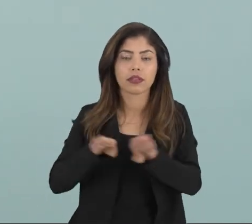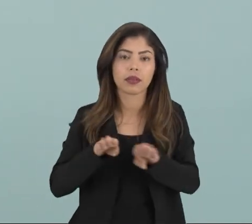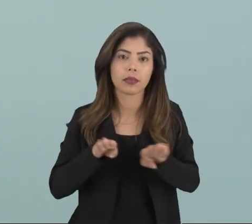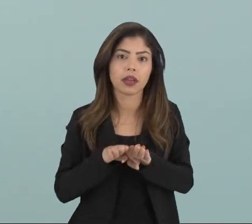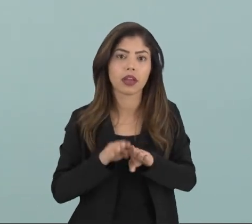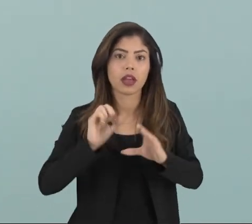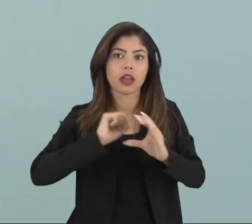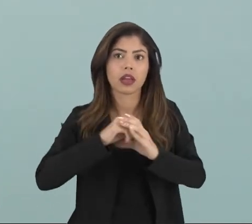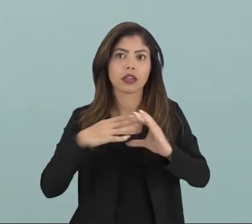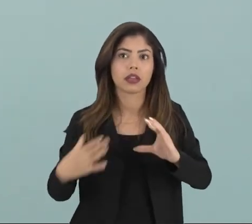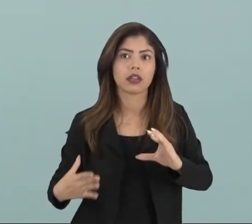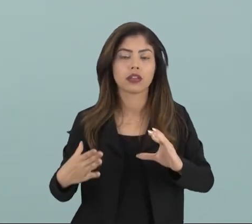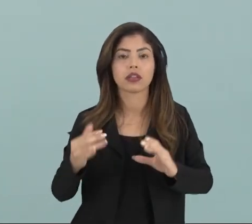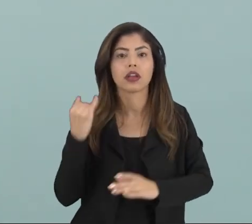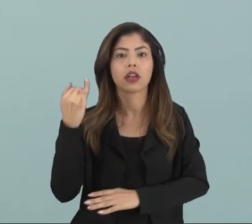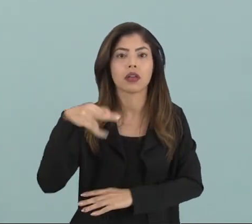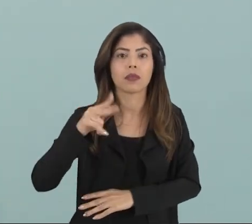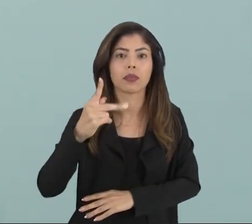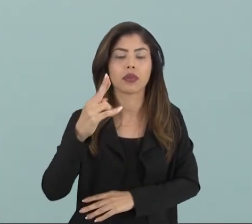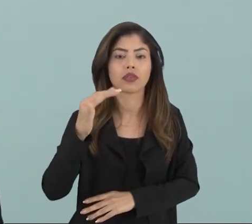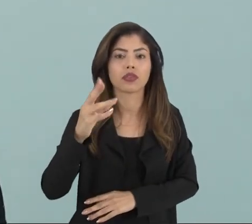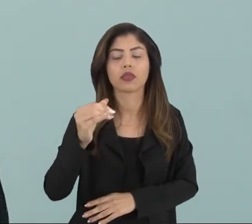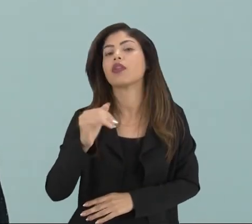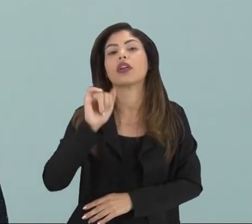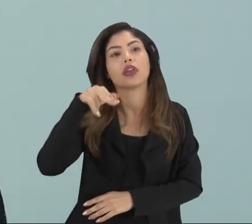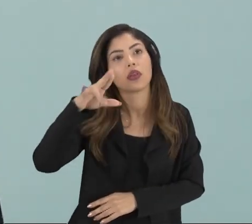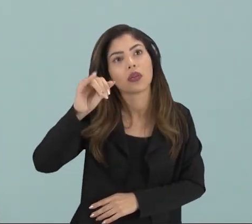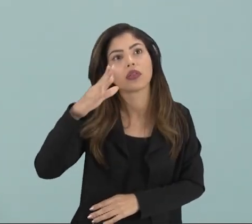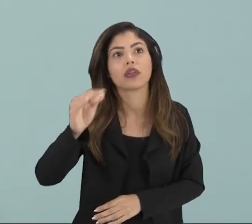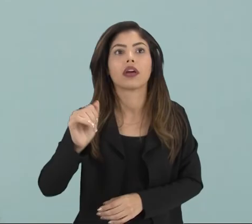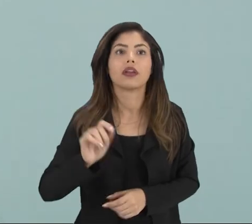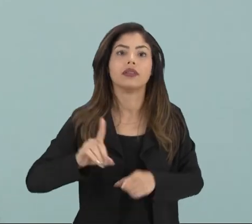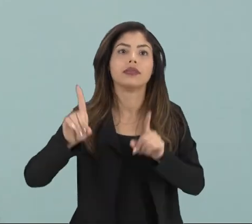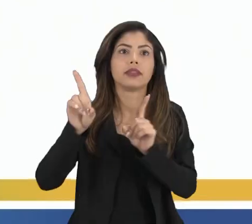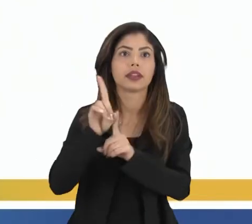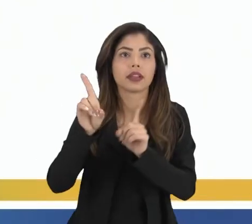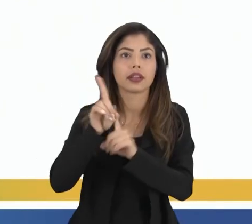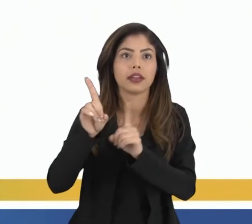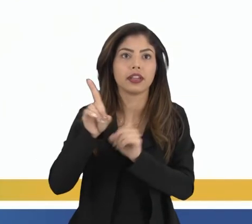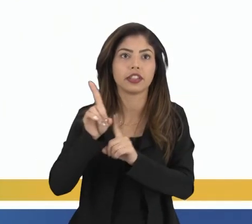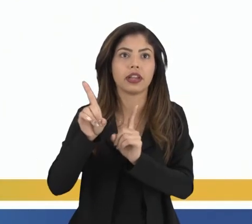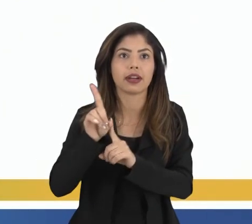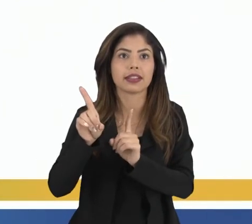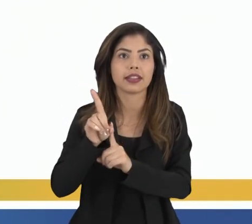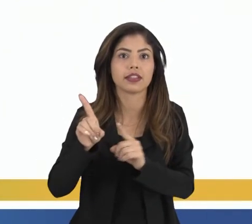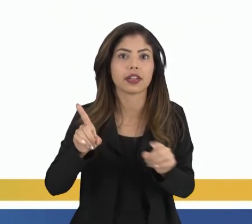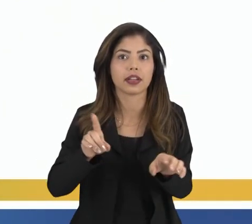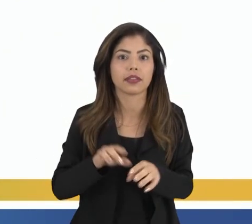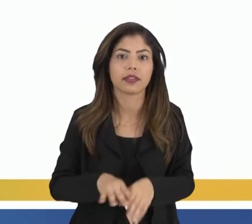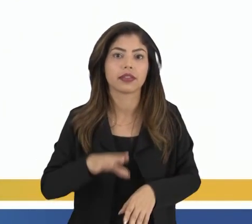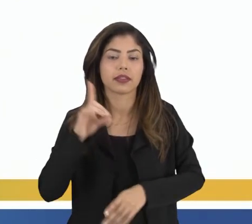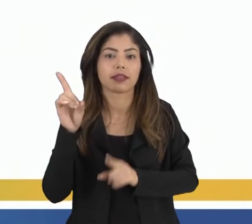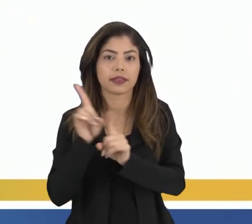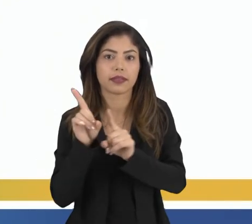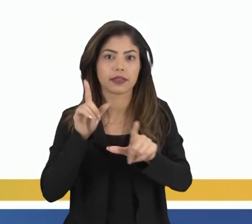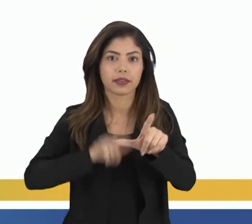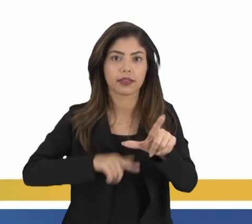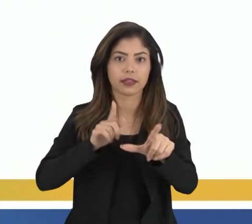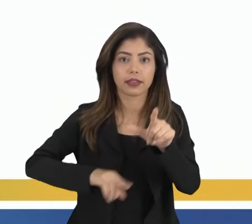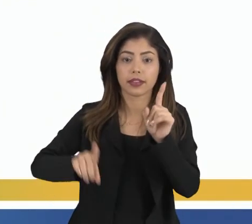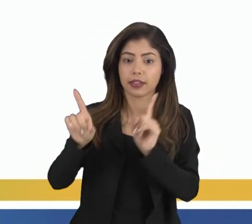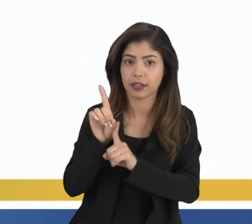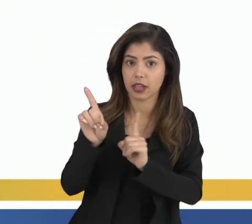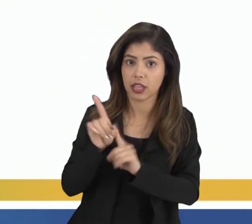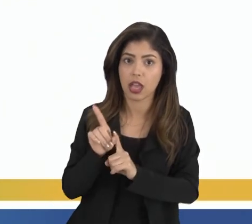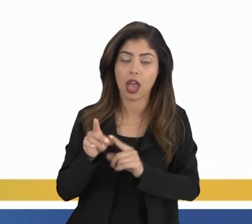estado sólido. Isso também é uma característica de um composto iônico. Então nós temos aí nosso gabarito, letra D,